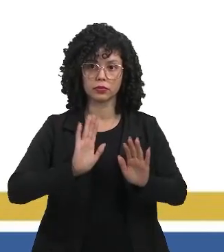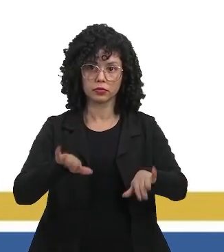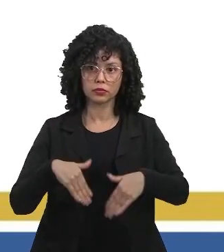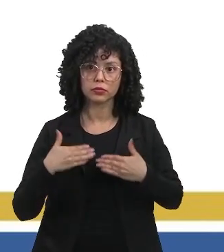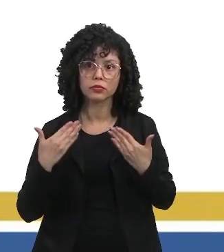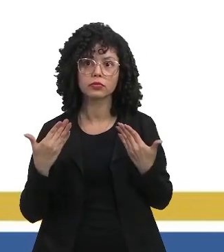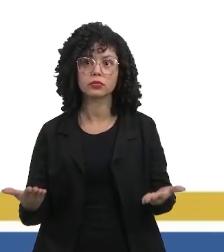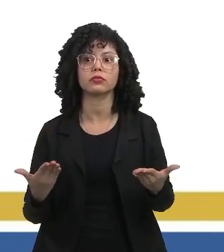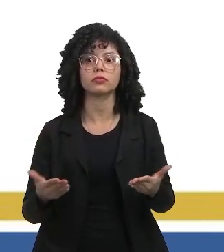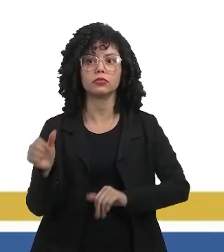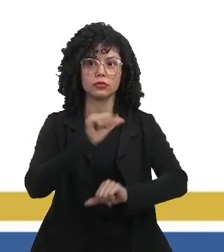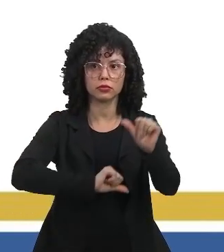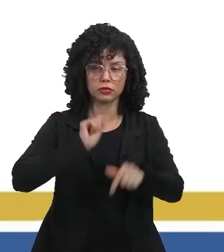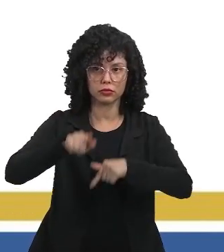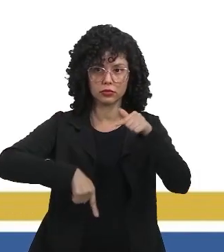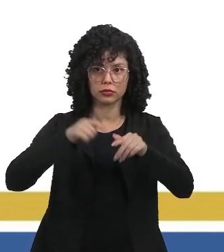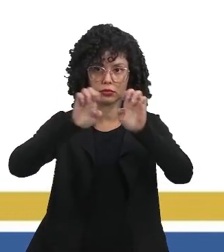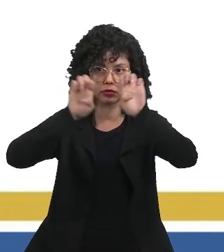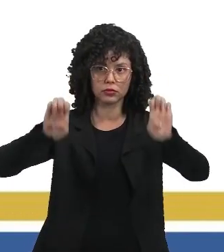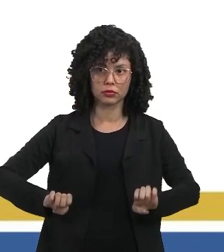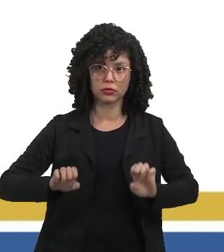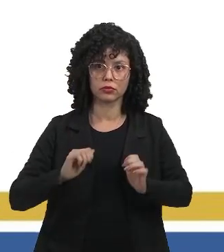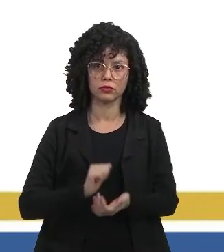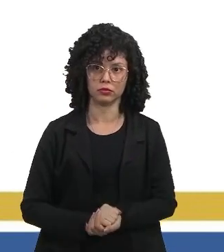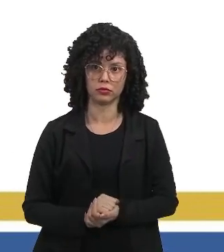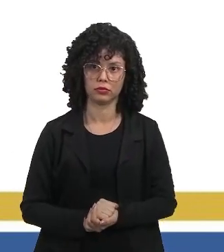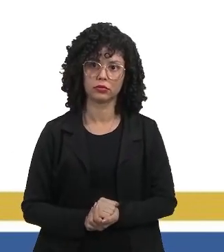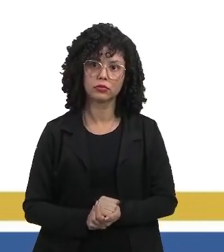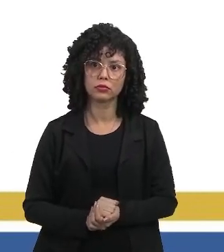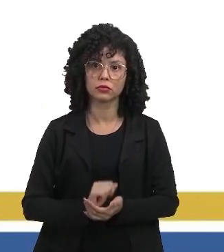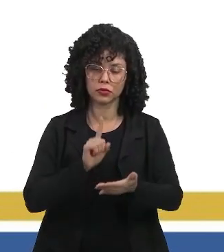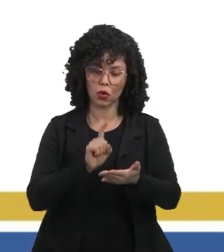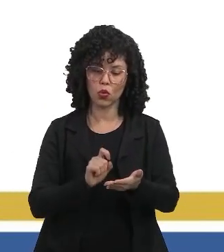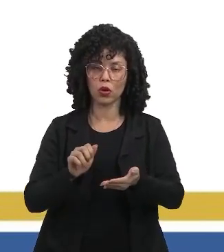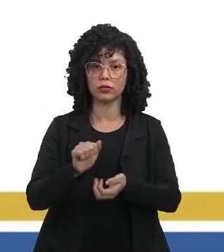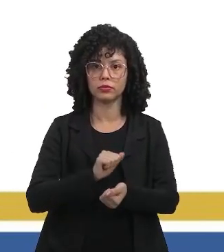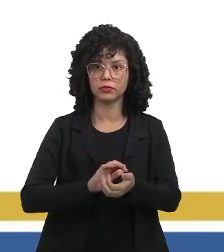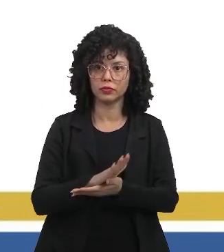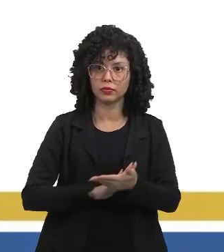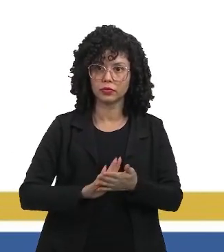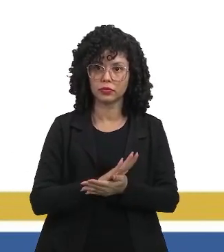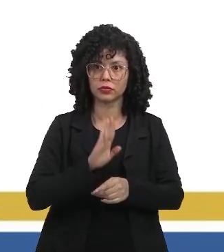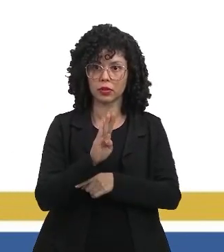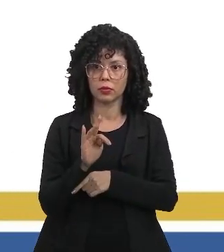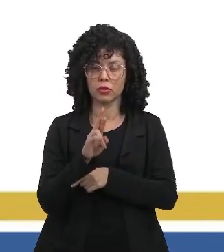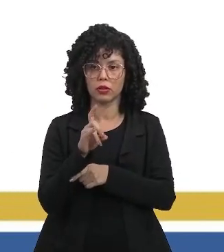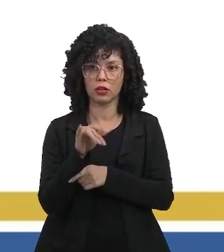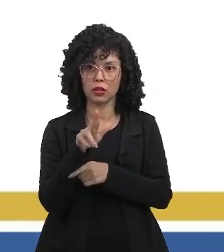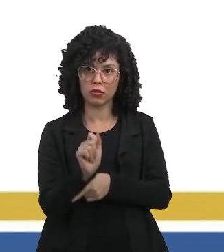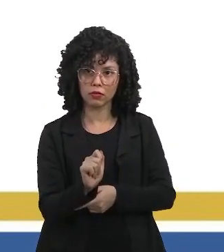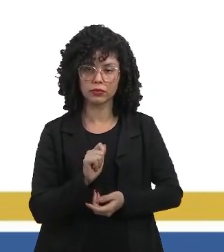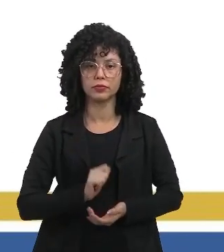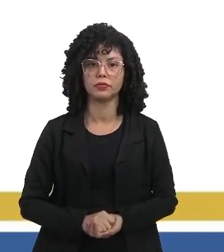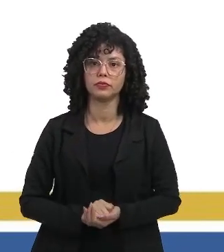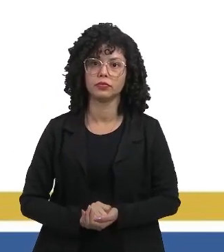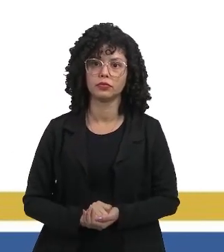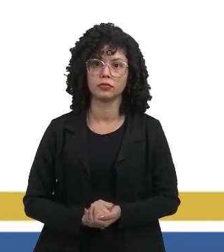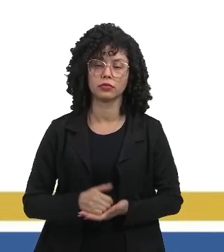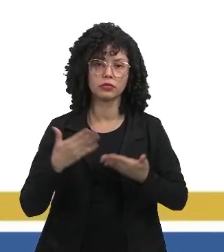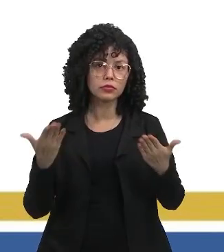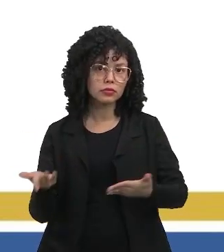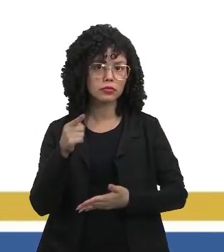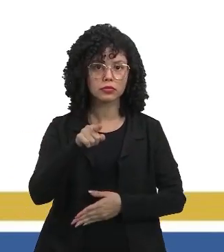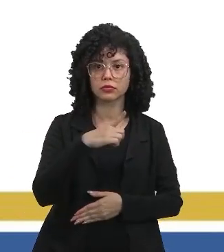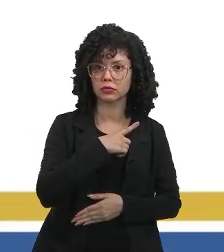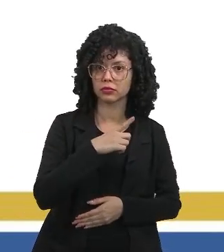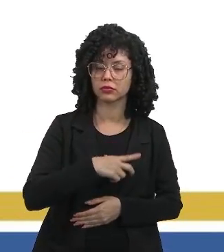modificação química na estrutura desse tensor ativo o tornaria um detergente biodegradável então Aqui nós